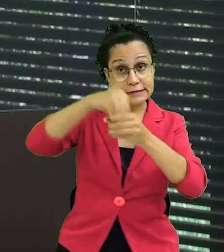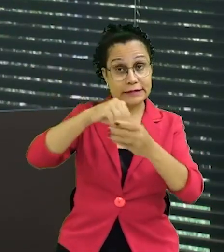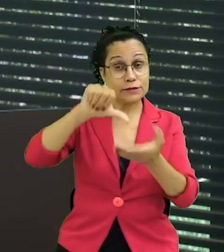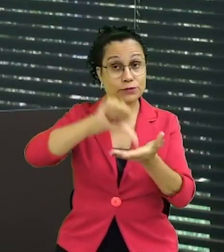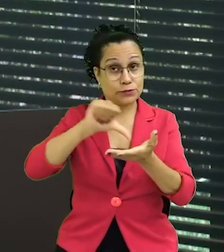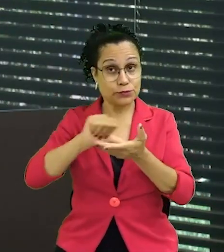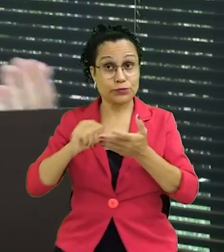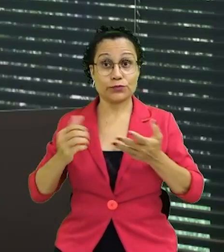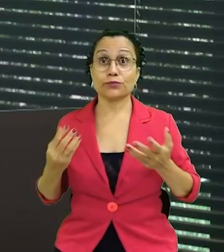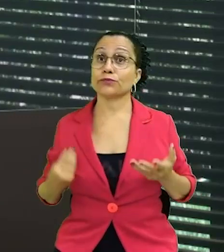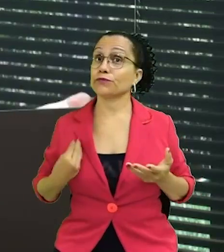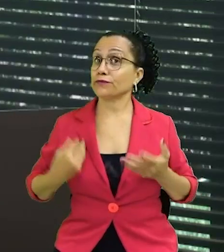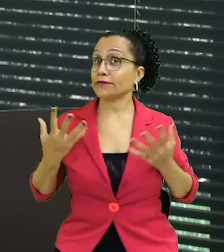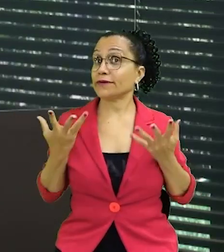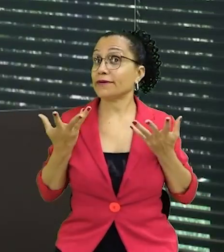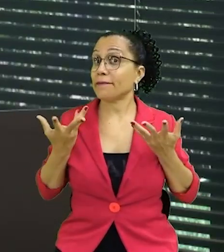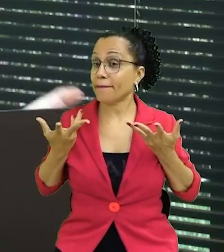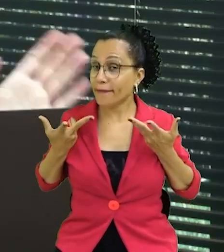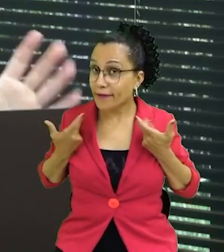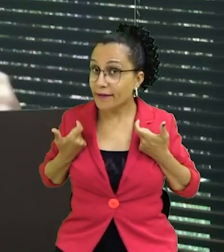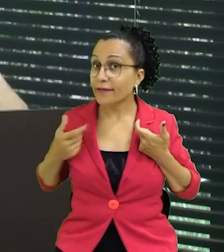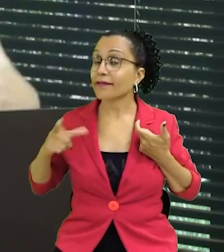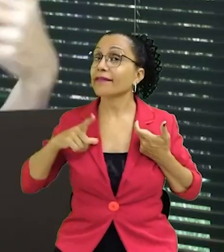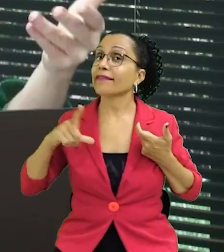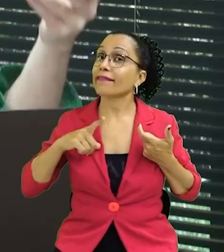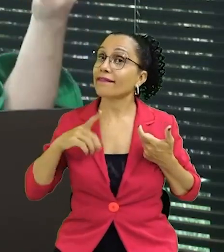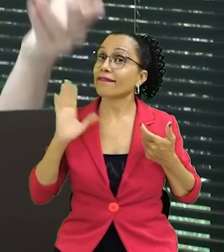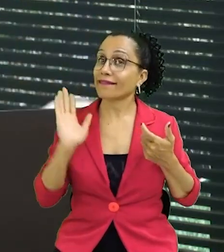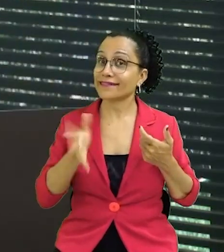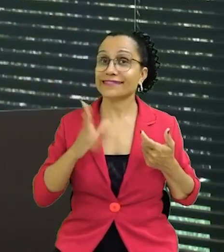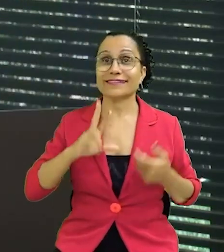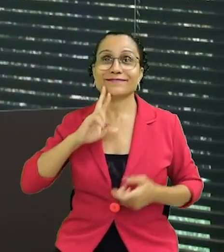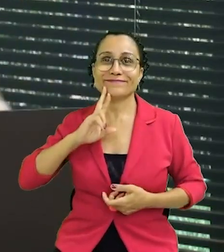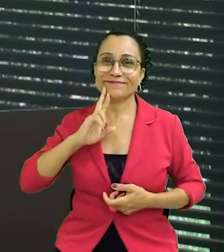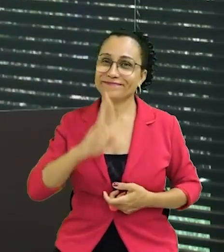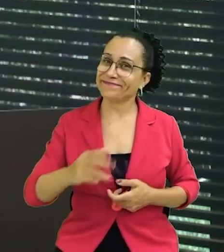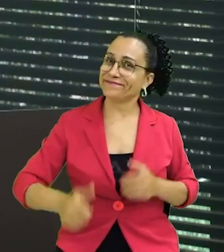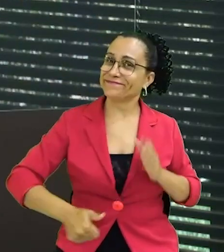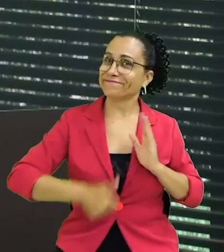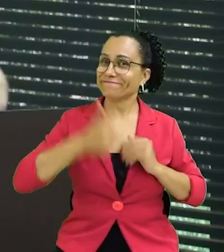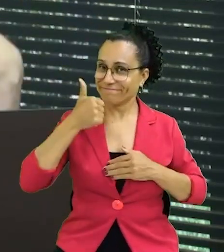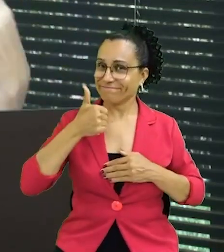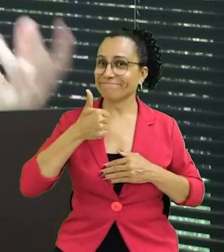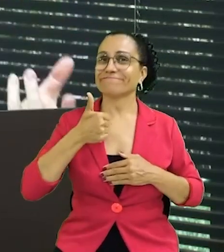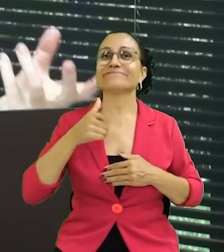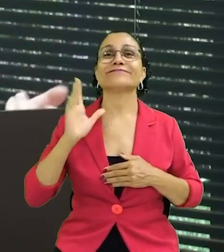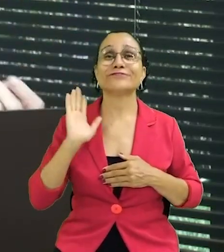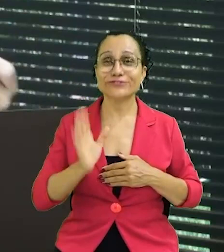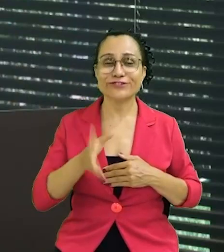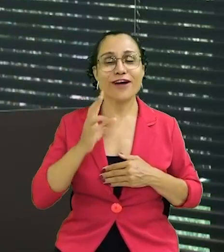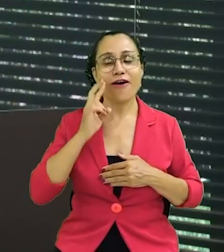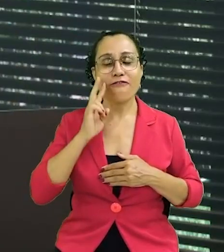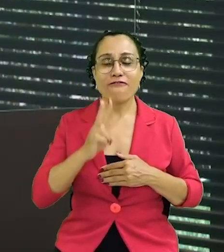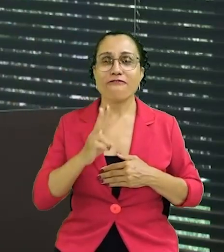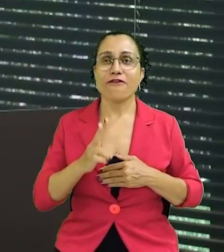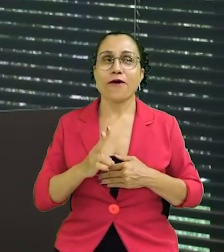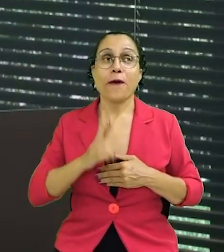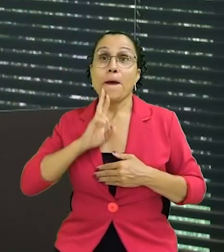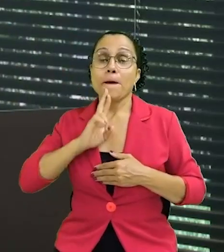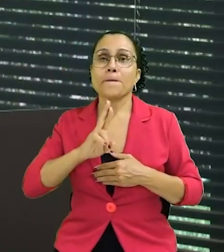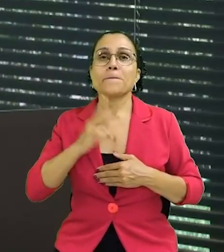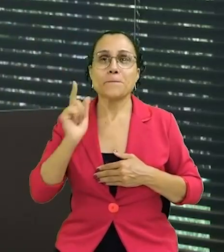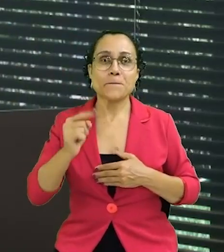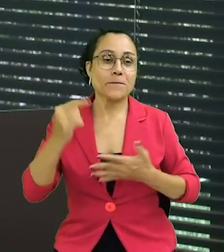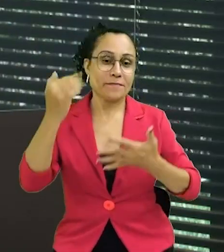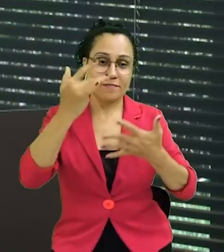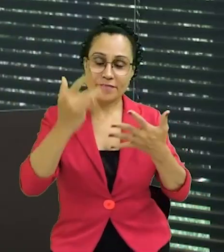Vida Plena, ele já está trazendo resultados. A gente já vê aí resultados. E um